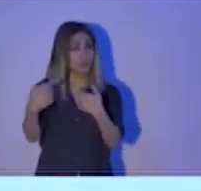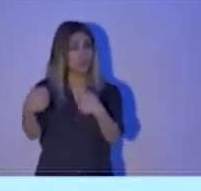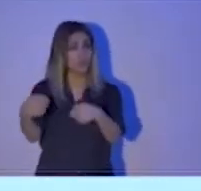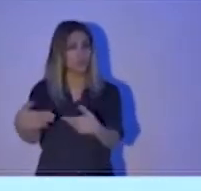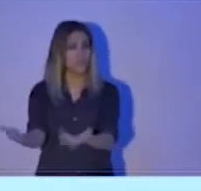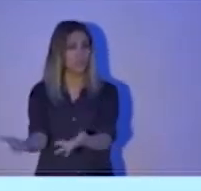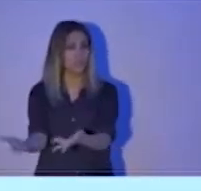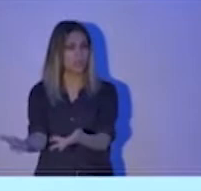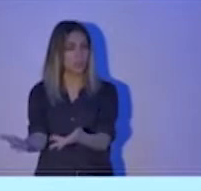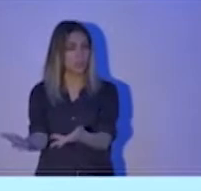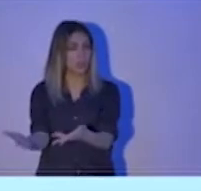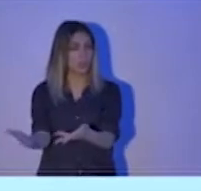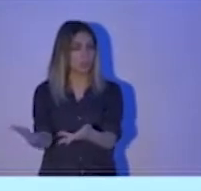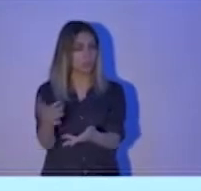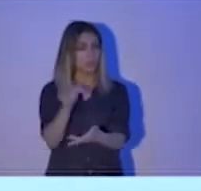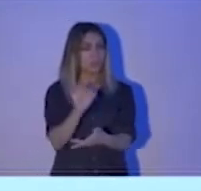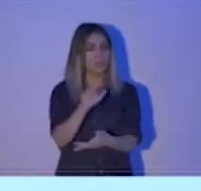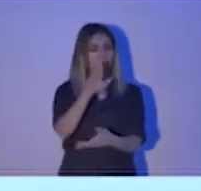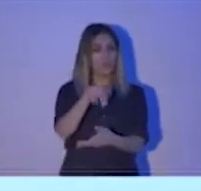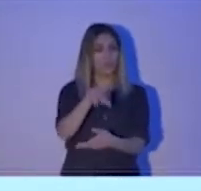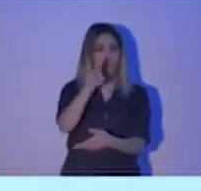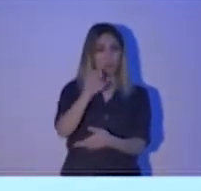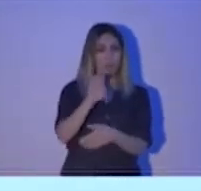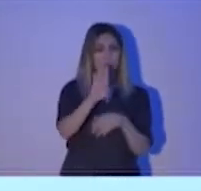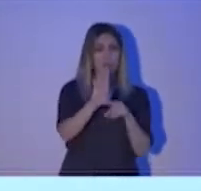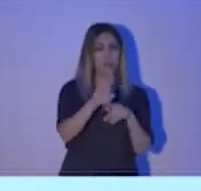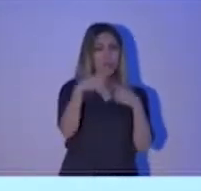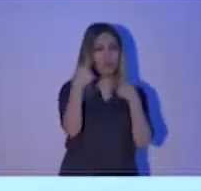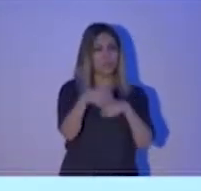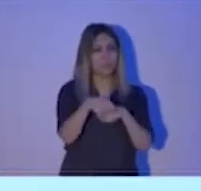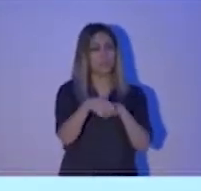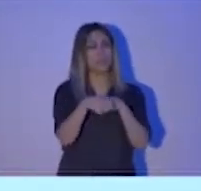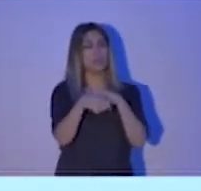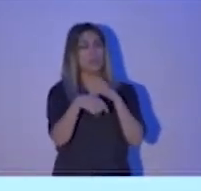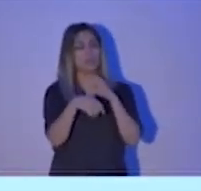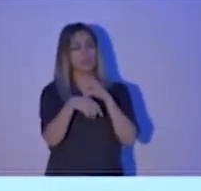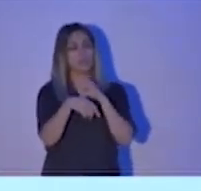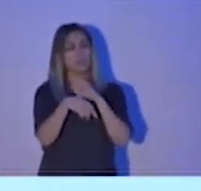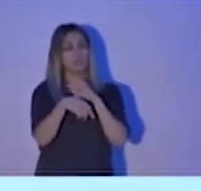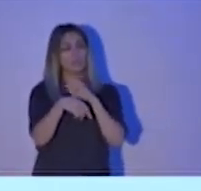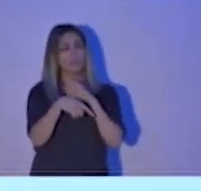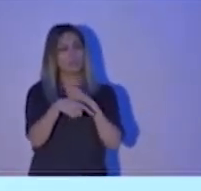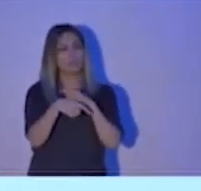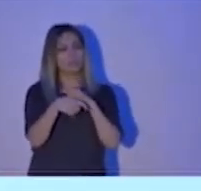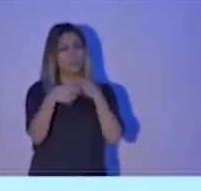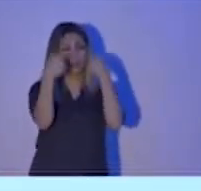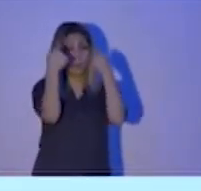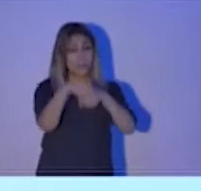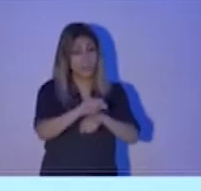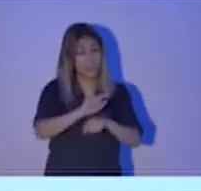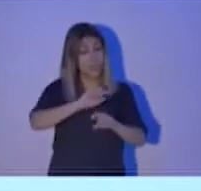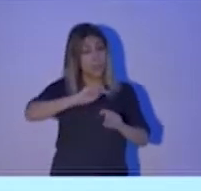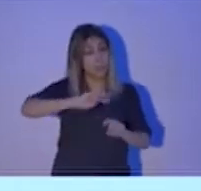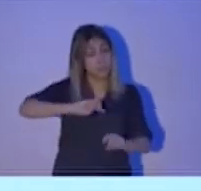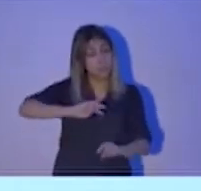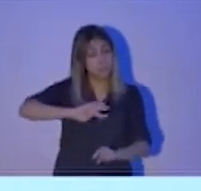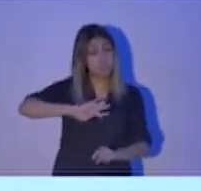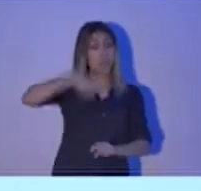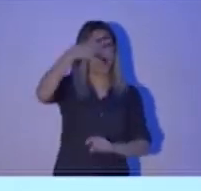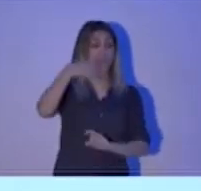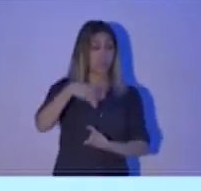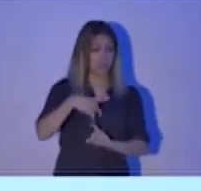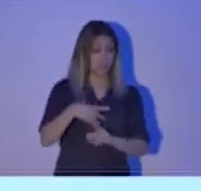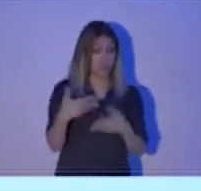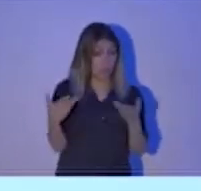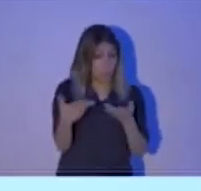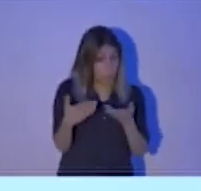é que o Fundeb tem que ter essa complementação, que hoje é 10%, 9% e pouco,